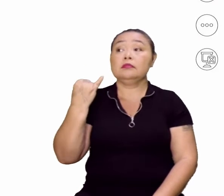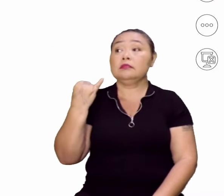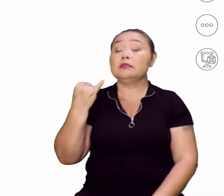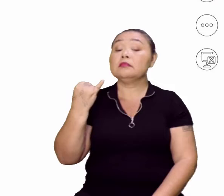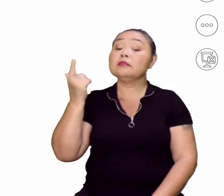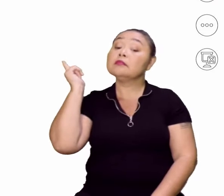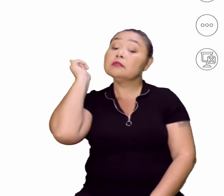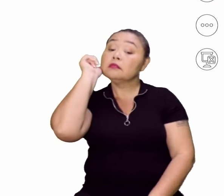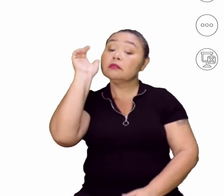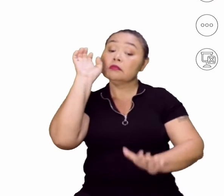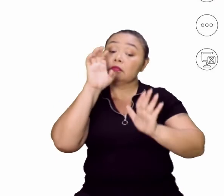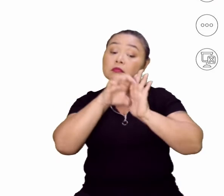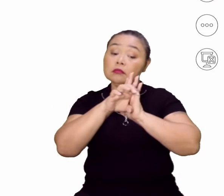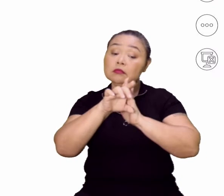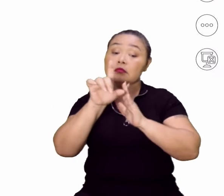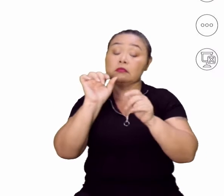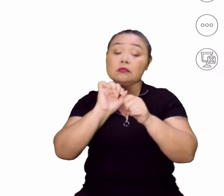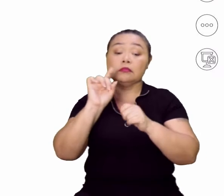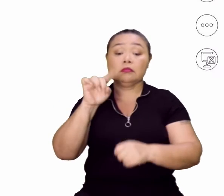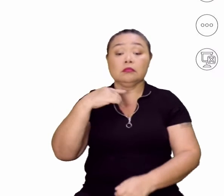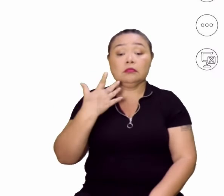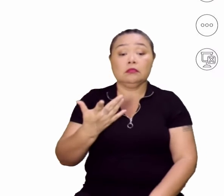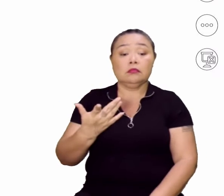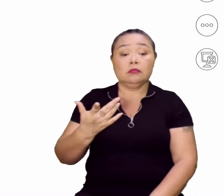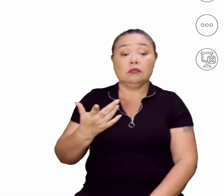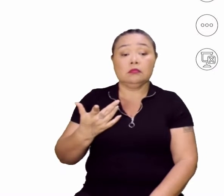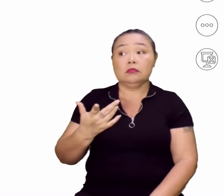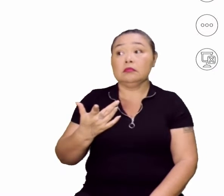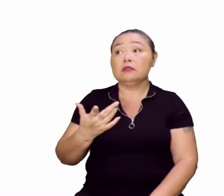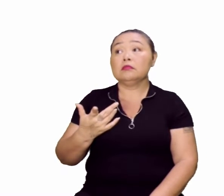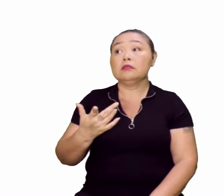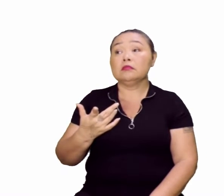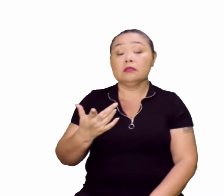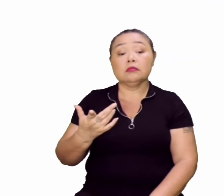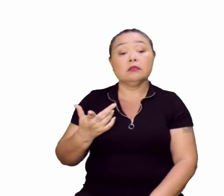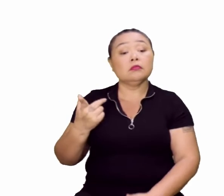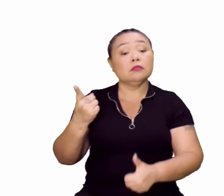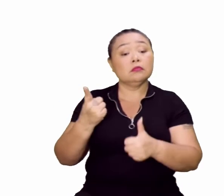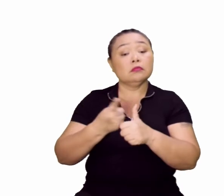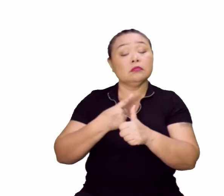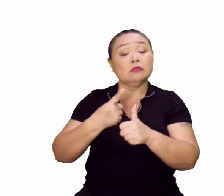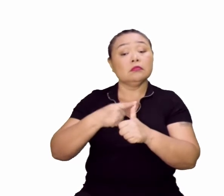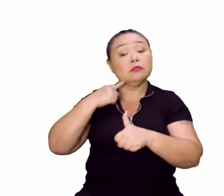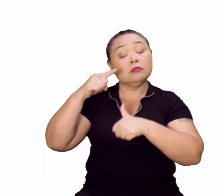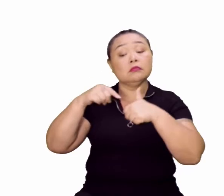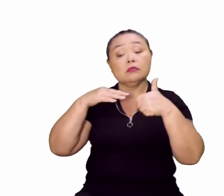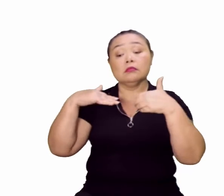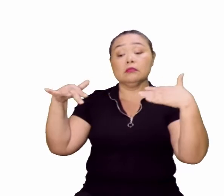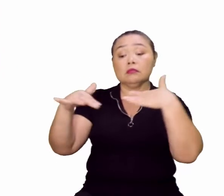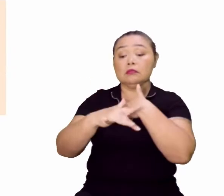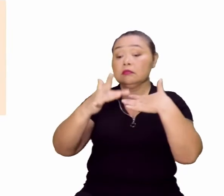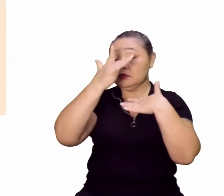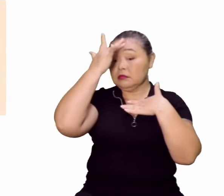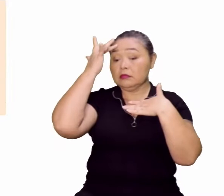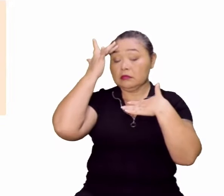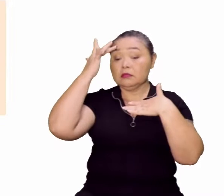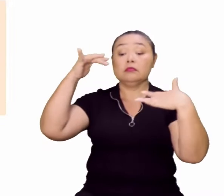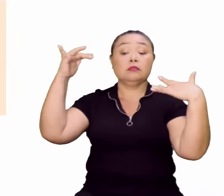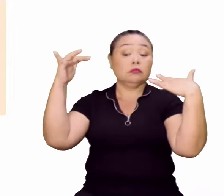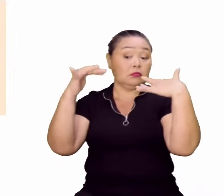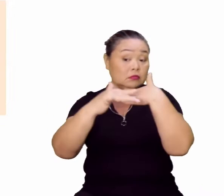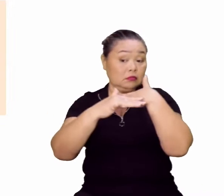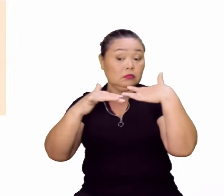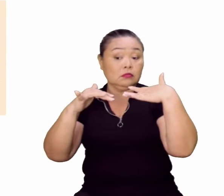para vocês, conceitos, para vocês entenderem esses contextos. Primeiro, o que causa movimentação de pessoas ou